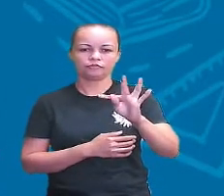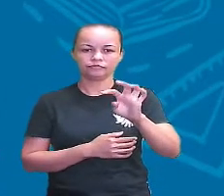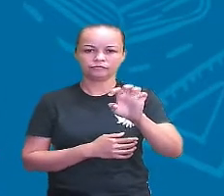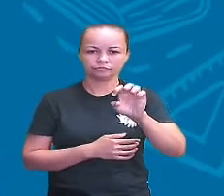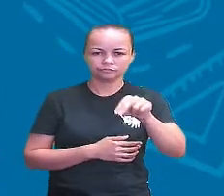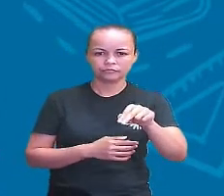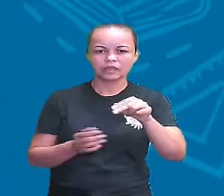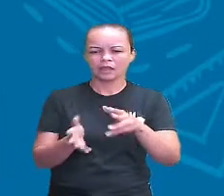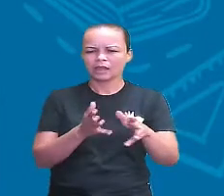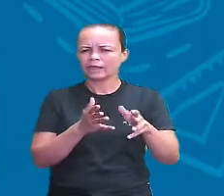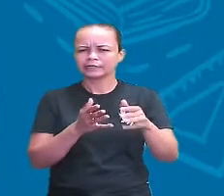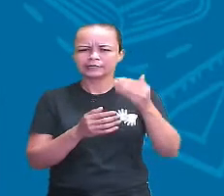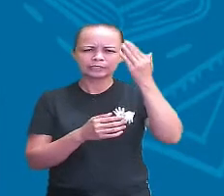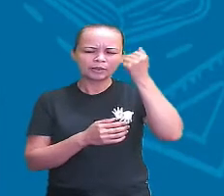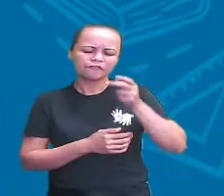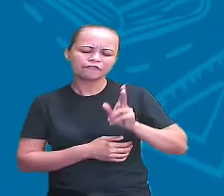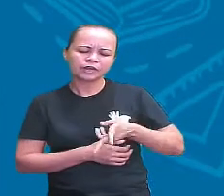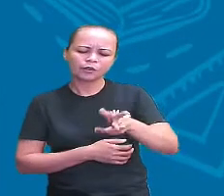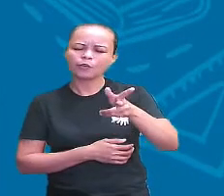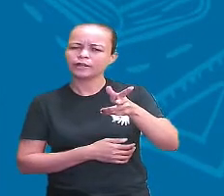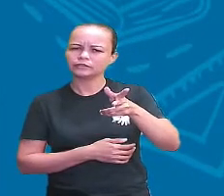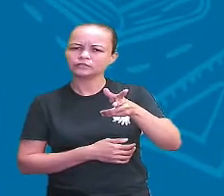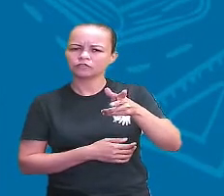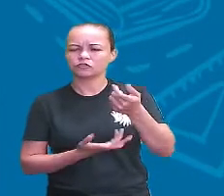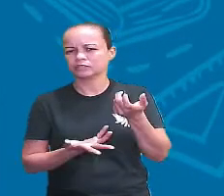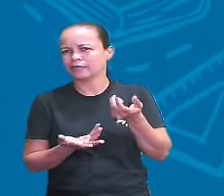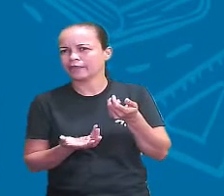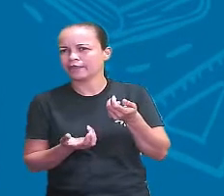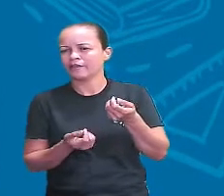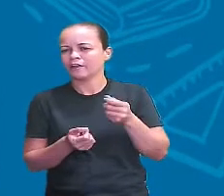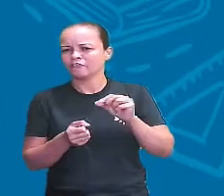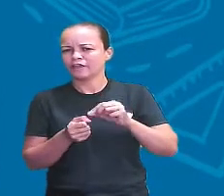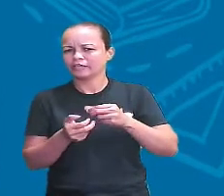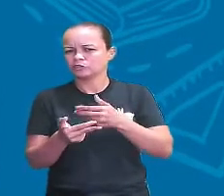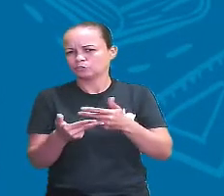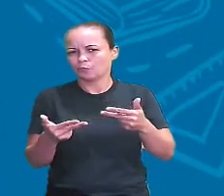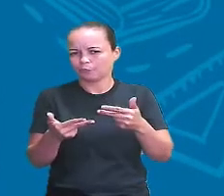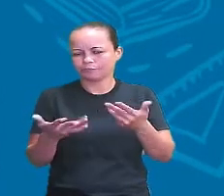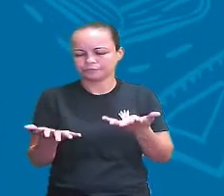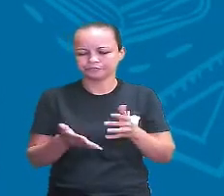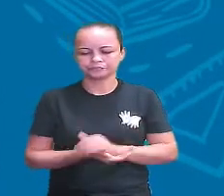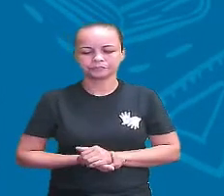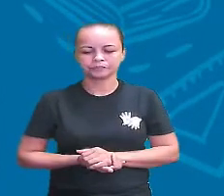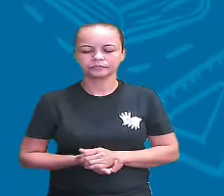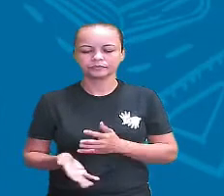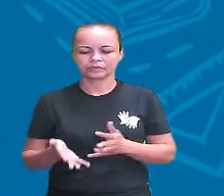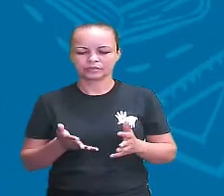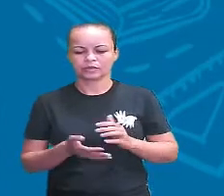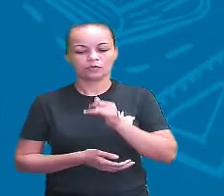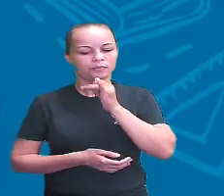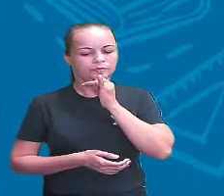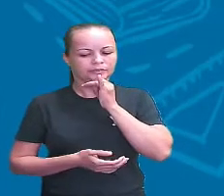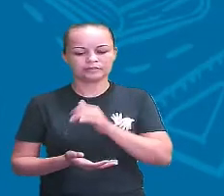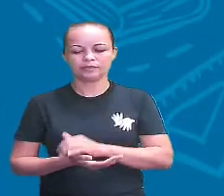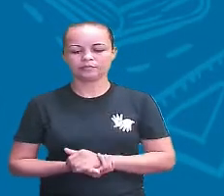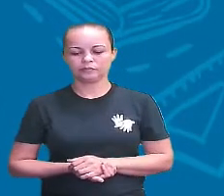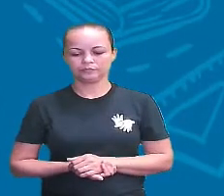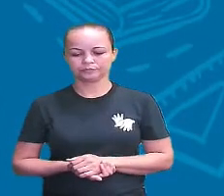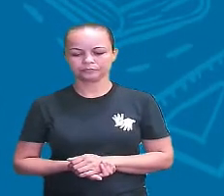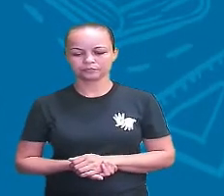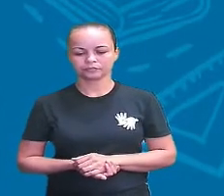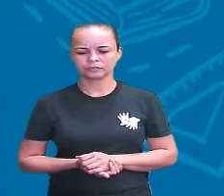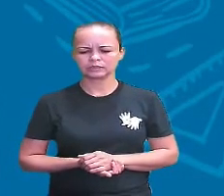frequência. Quer saber com que frequência você realiza determinada coisa. Olha o exemplo. How often do you have English